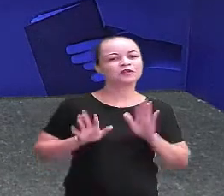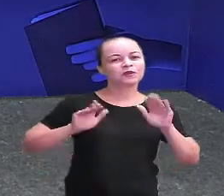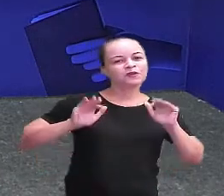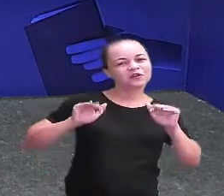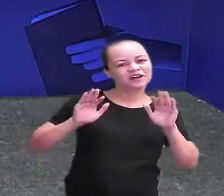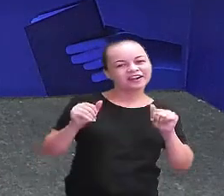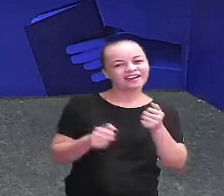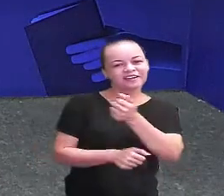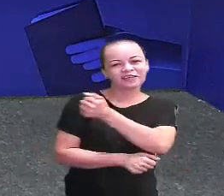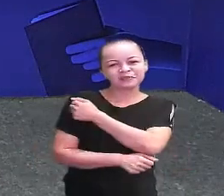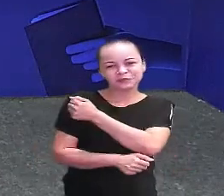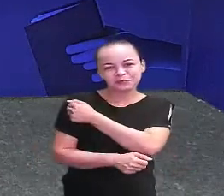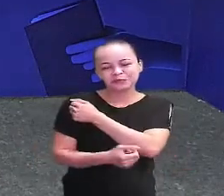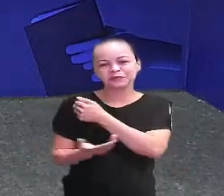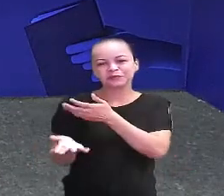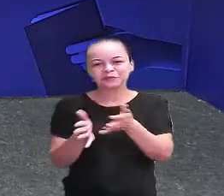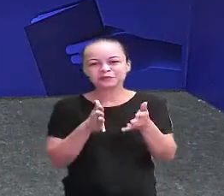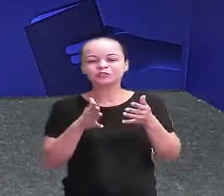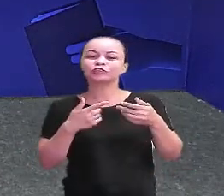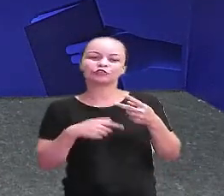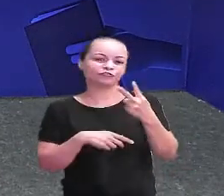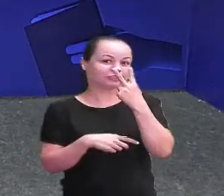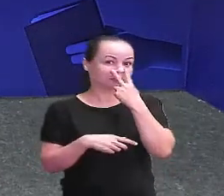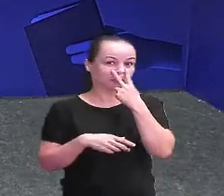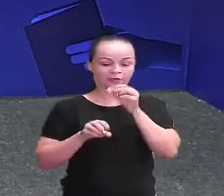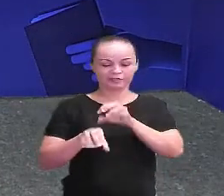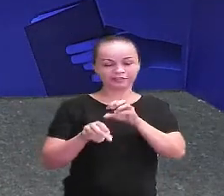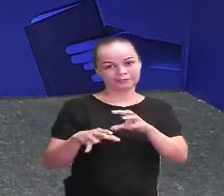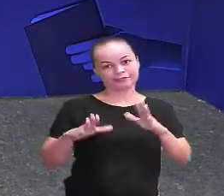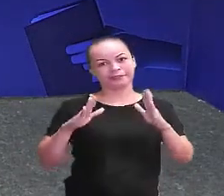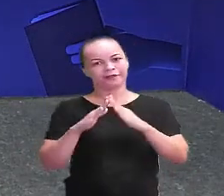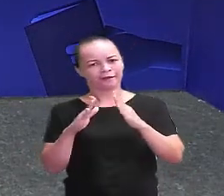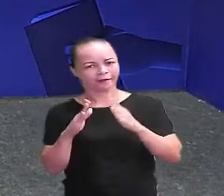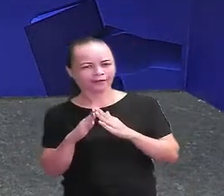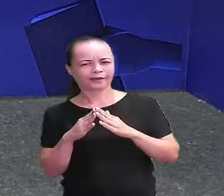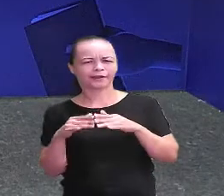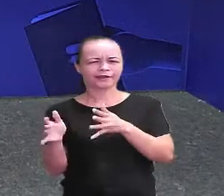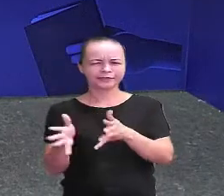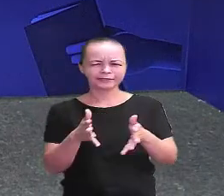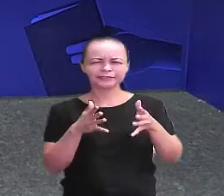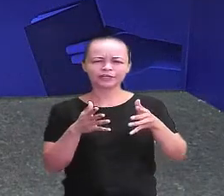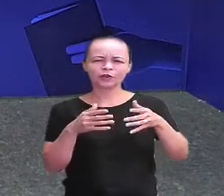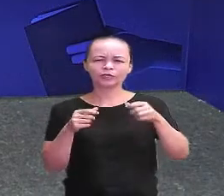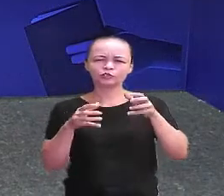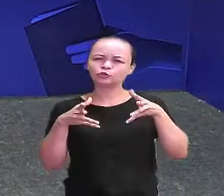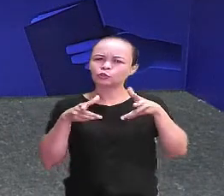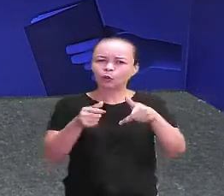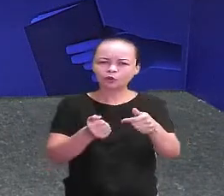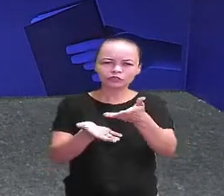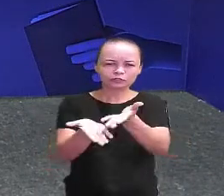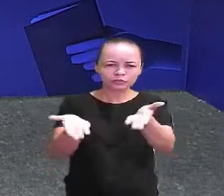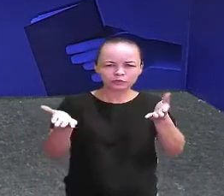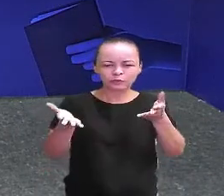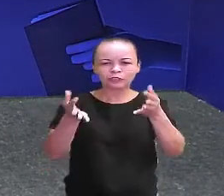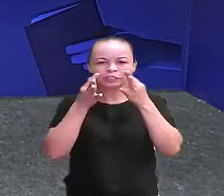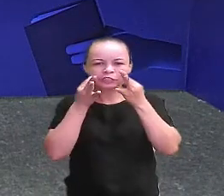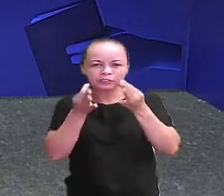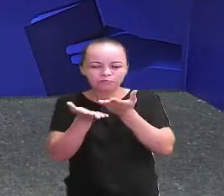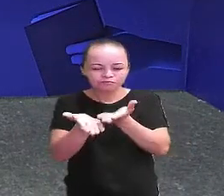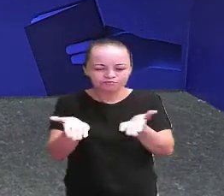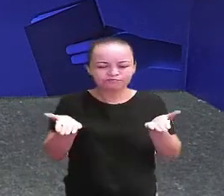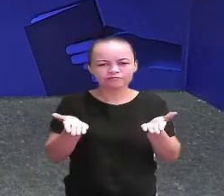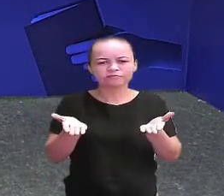Olá, pessoal do Vitória Ensina em Casa. Olá, alunos, todos que estão me acompanhando. E aí, como é que vocês